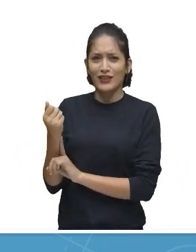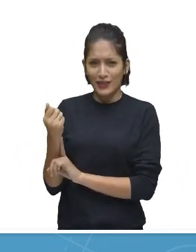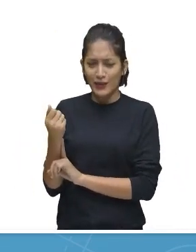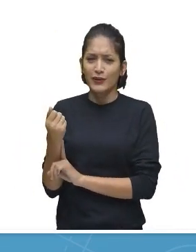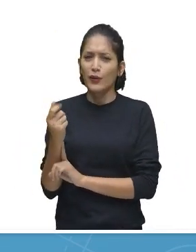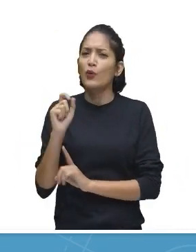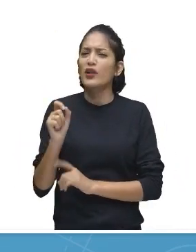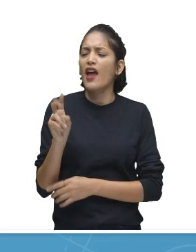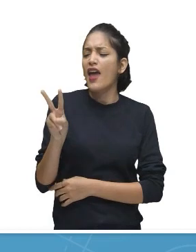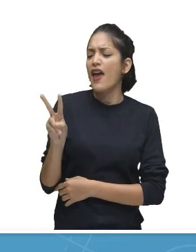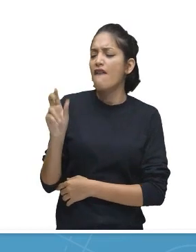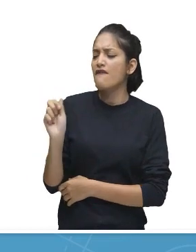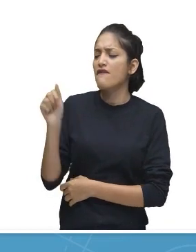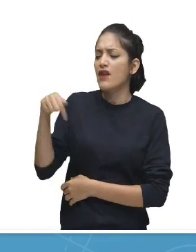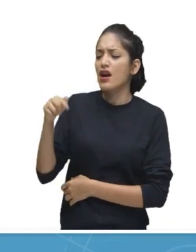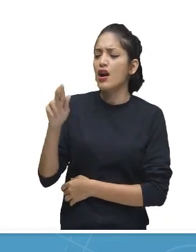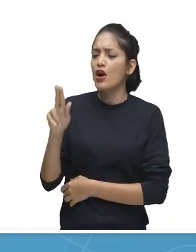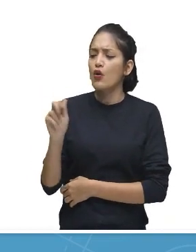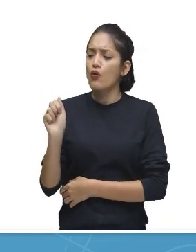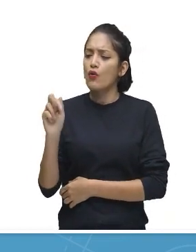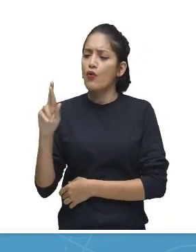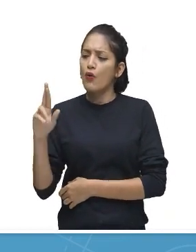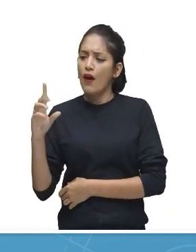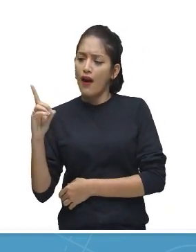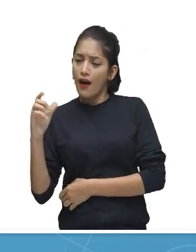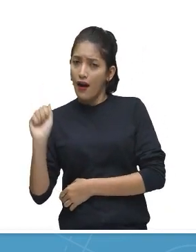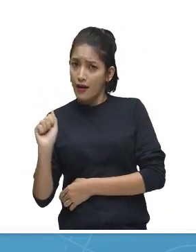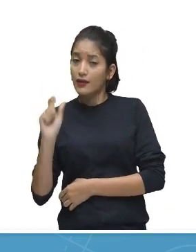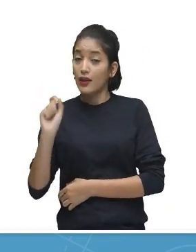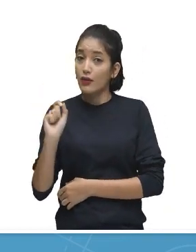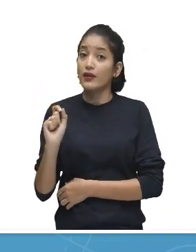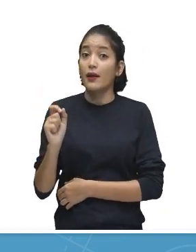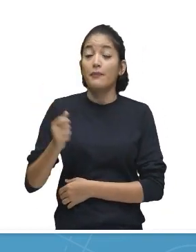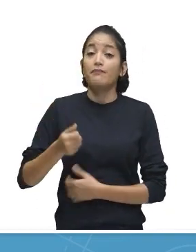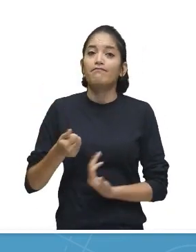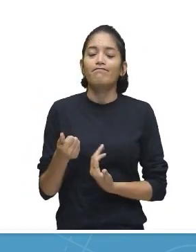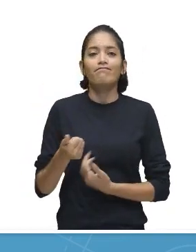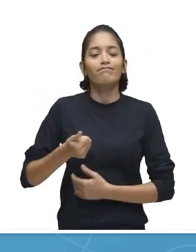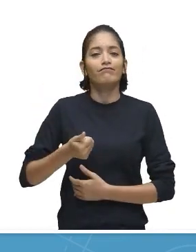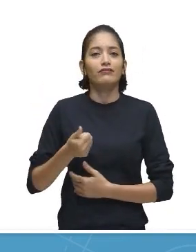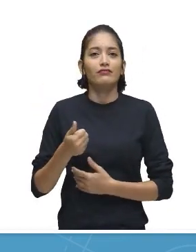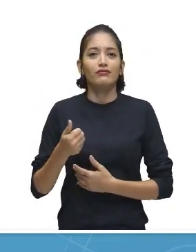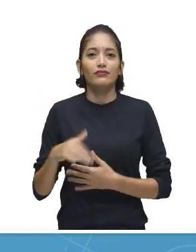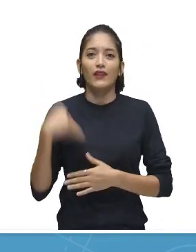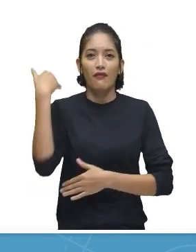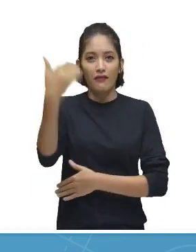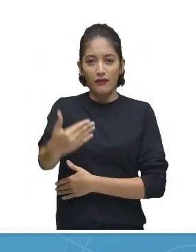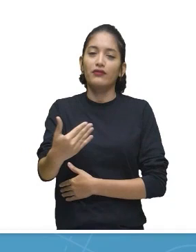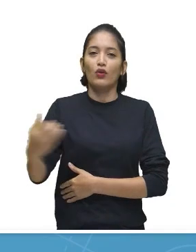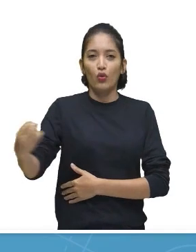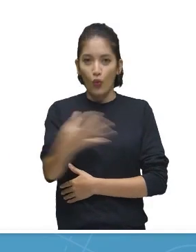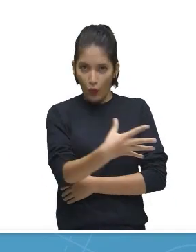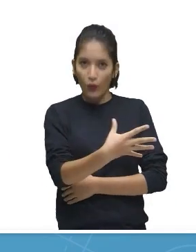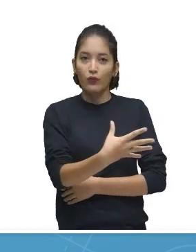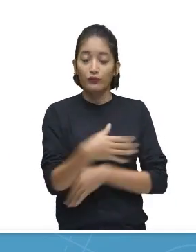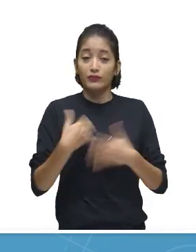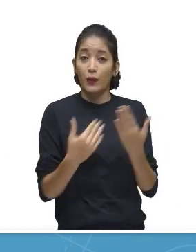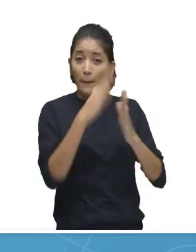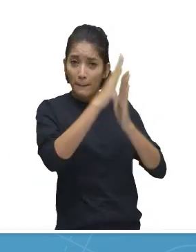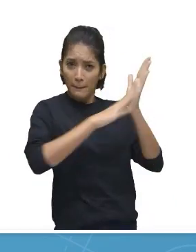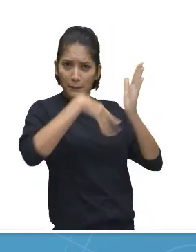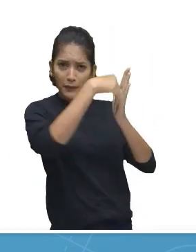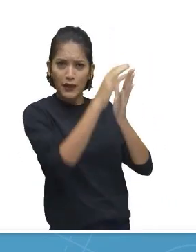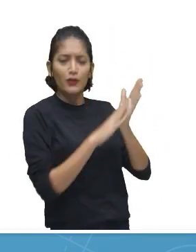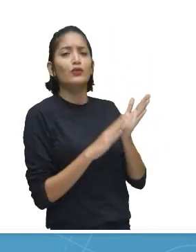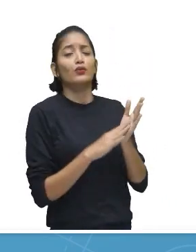vanguardistas, o que é vanguarda? É a vanguarda que está à frente do seu tempo. Então, através das pinturas, tanto em